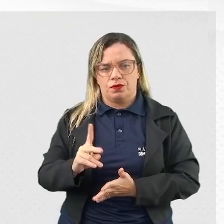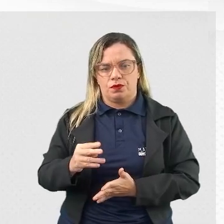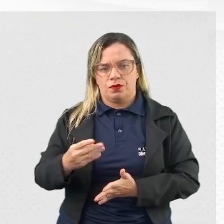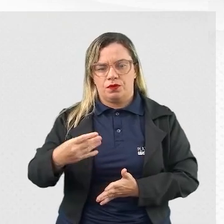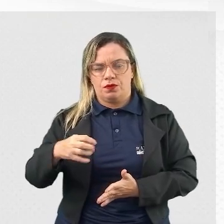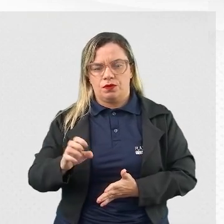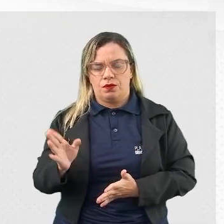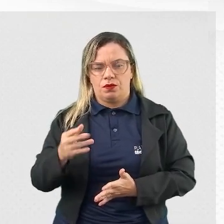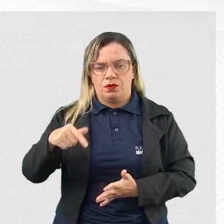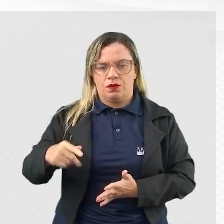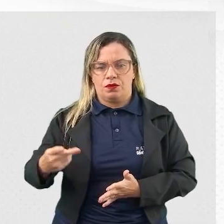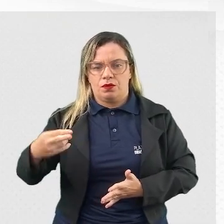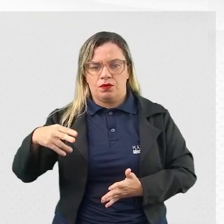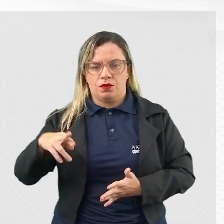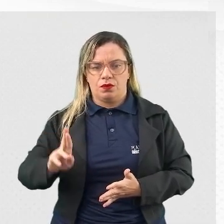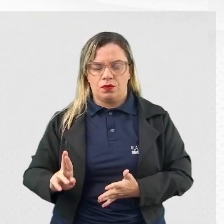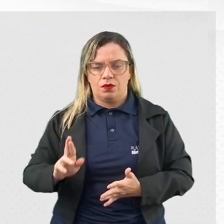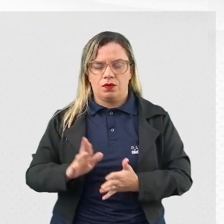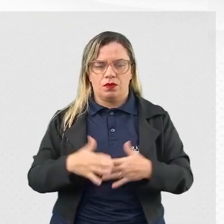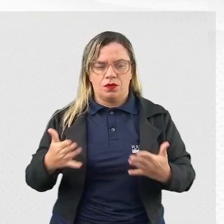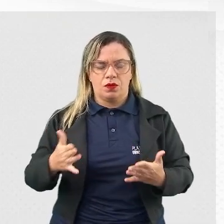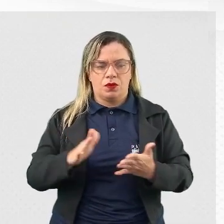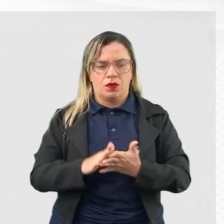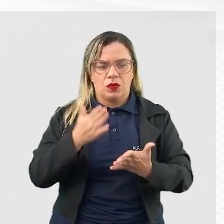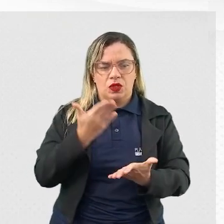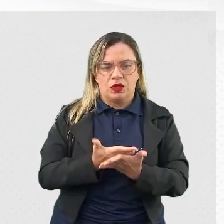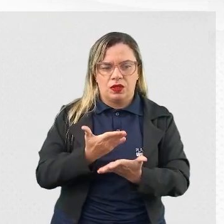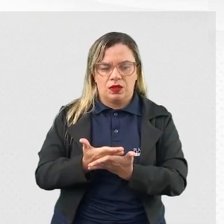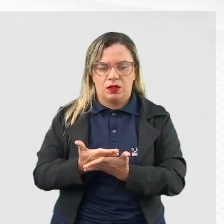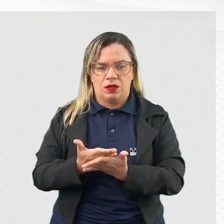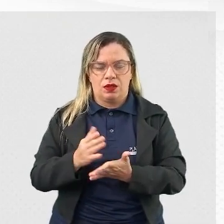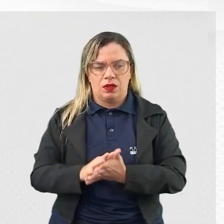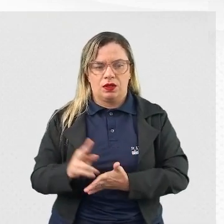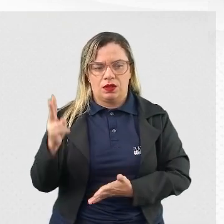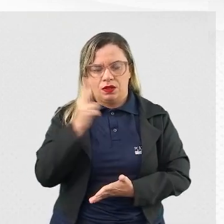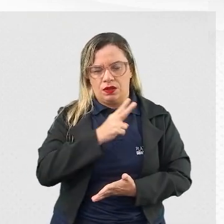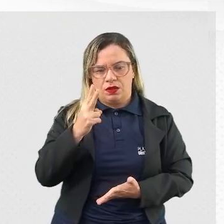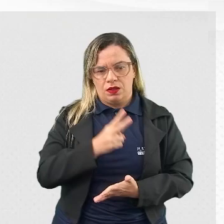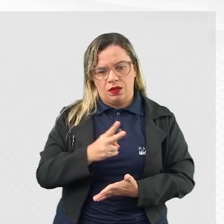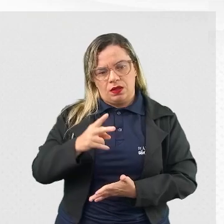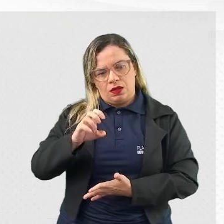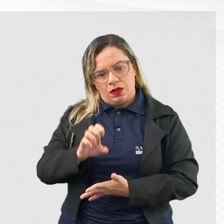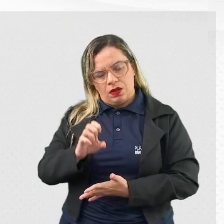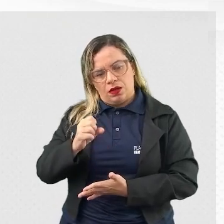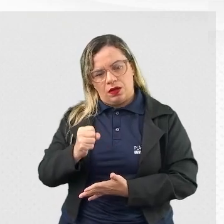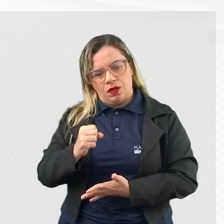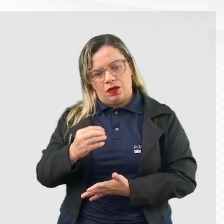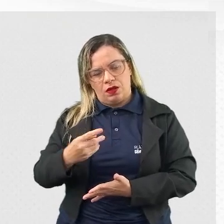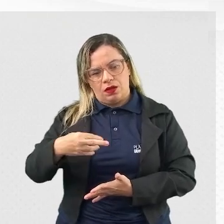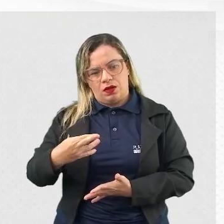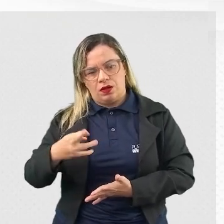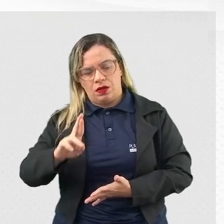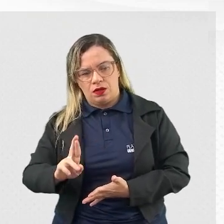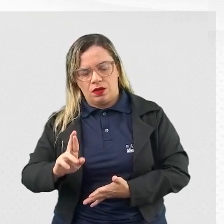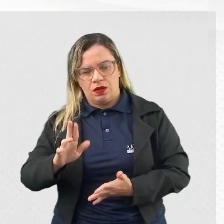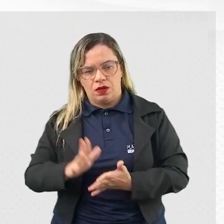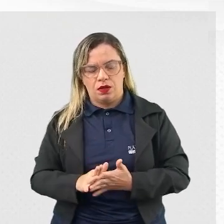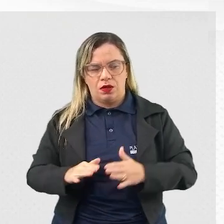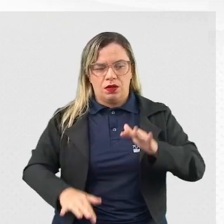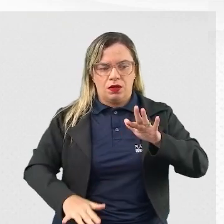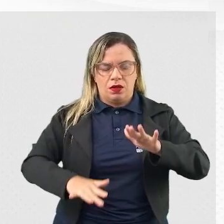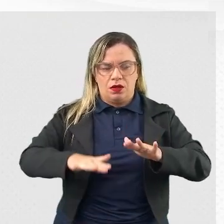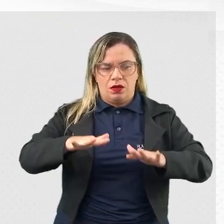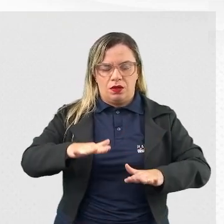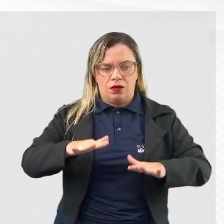angular. A gente estudou já a velocidade escalar. certo? Tanto a velocidade escalar média como